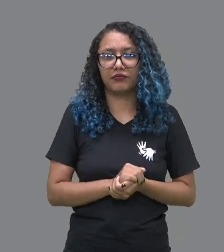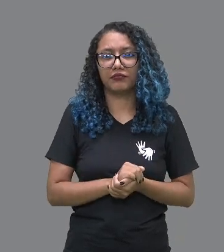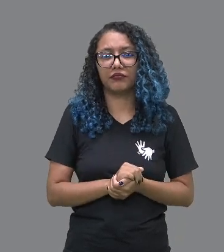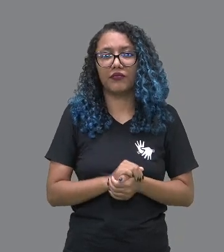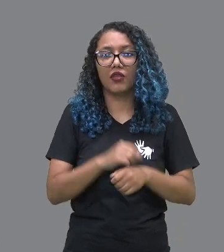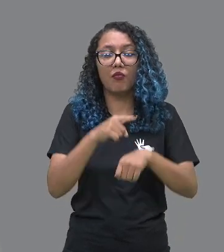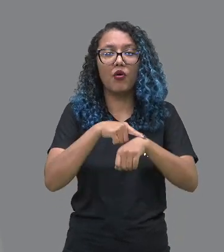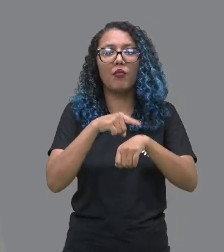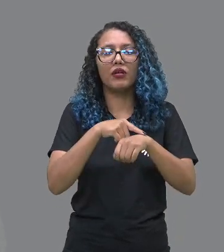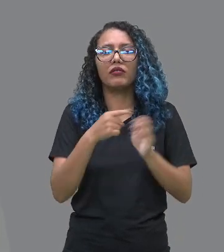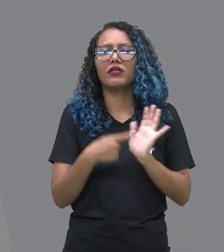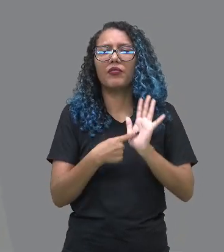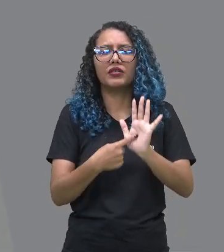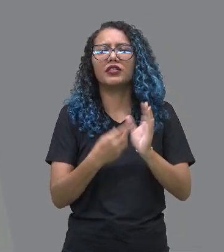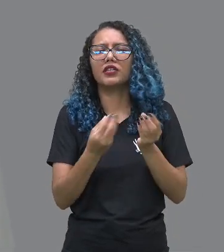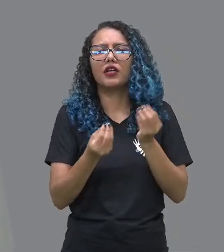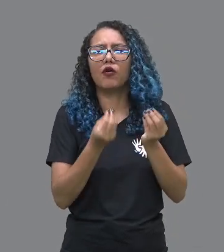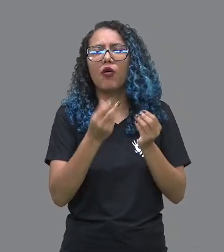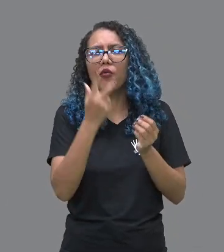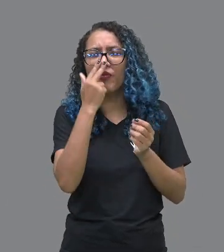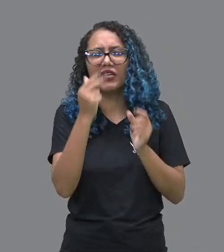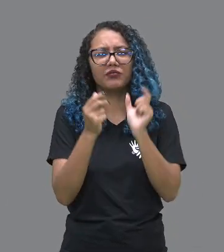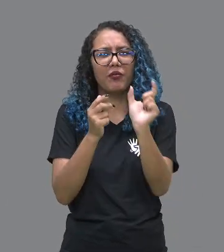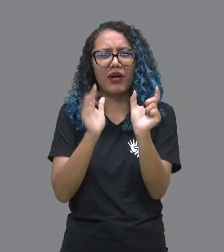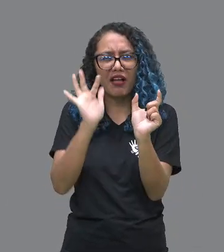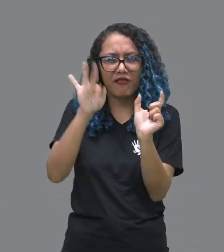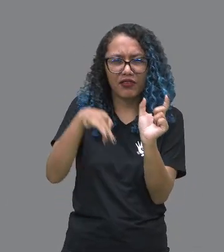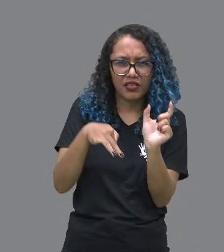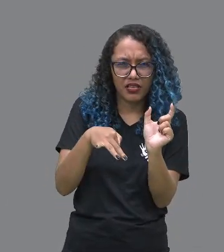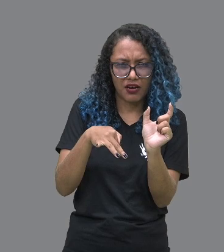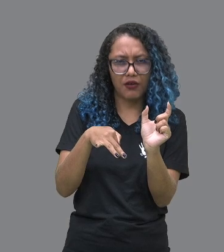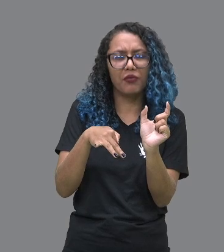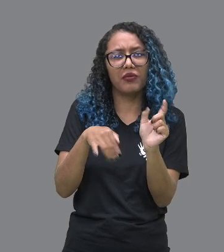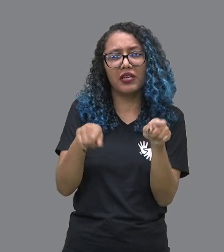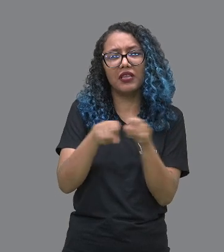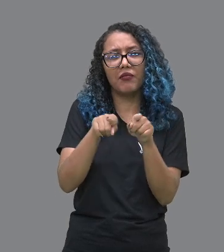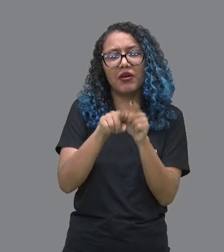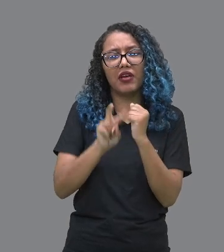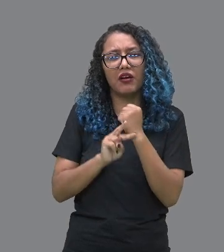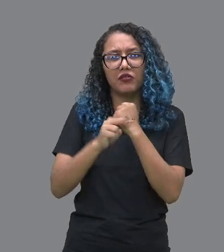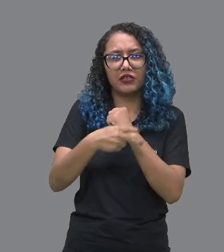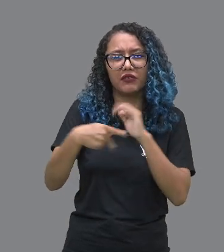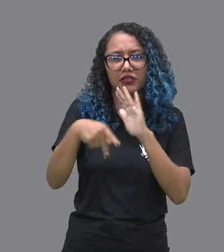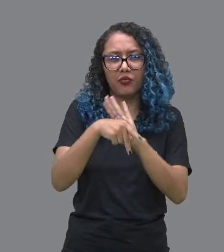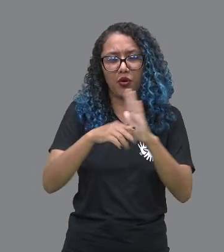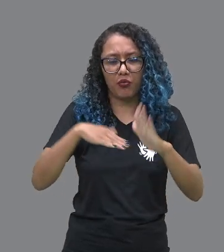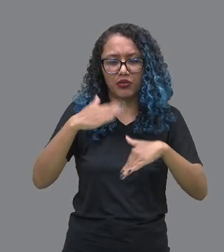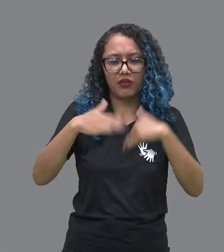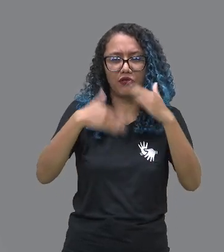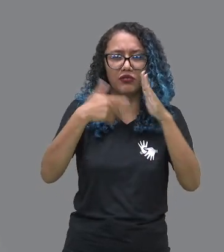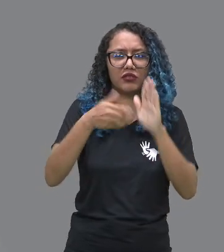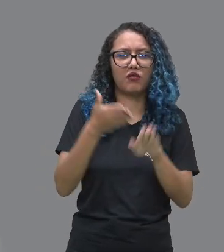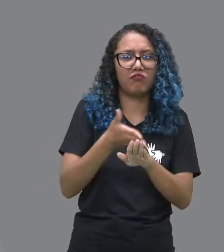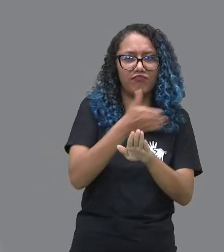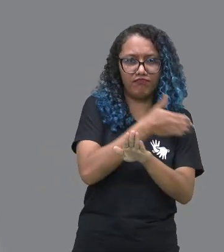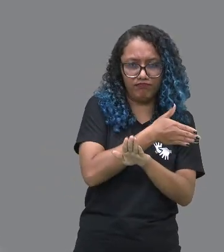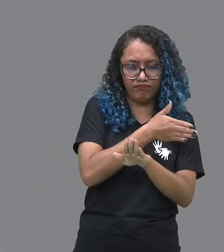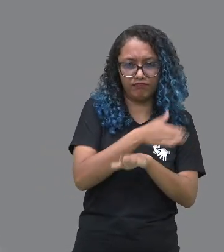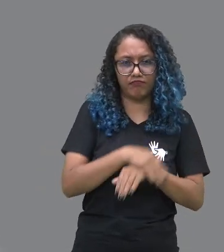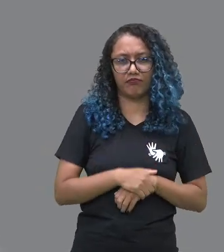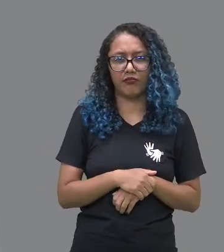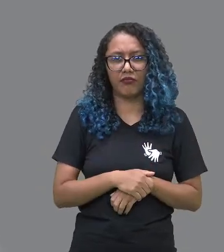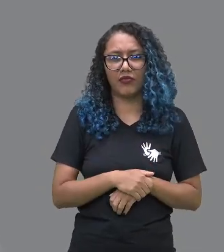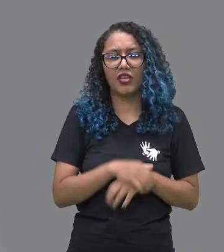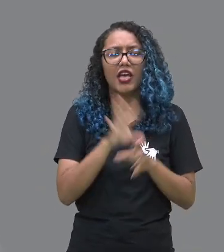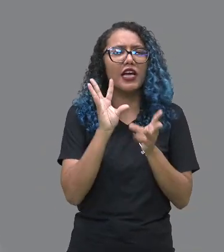se apresenta como um termo final e a resultante de toda a nossa evolução anterior. A sua